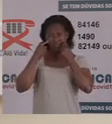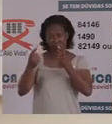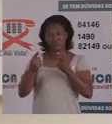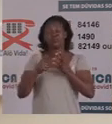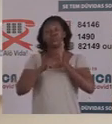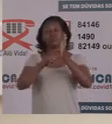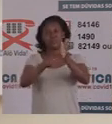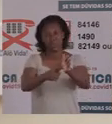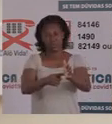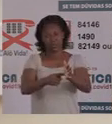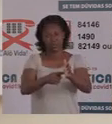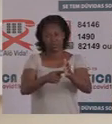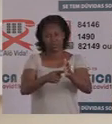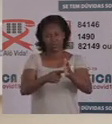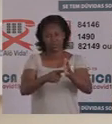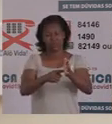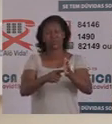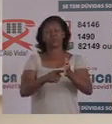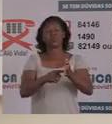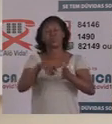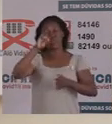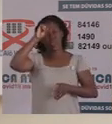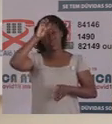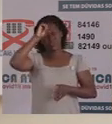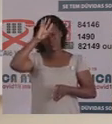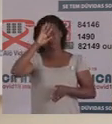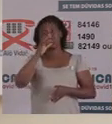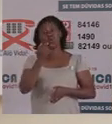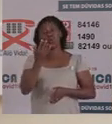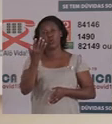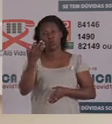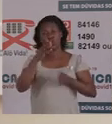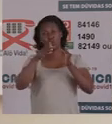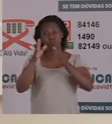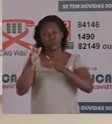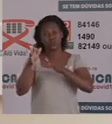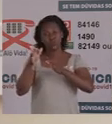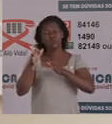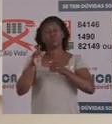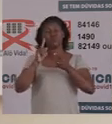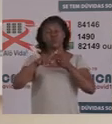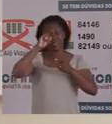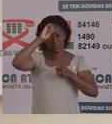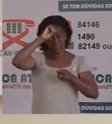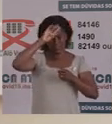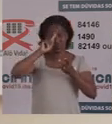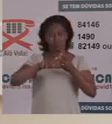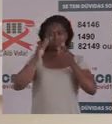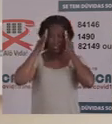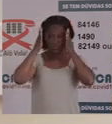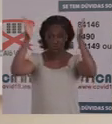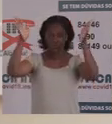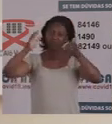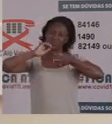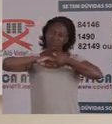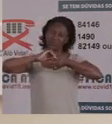o número de casos por milhão de habitantes na África do Sul e na Suazilândia são muito similares, porque a Suazilândia tem uma população